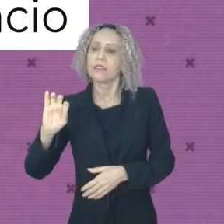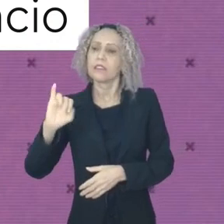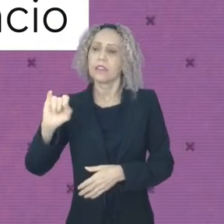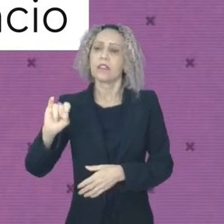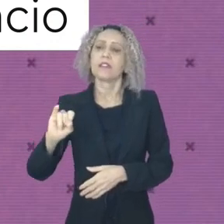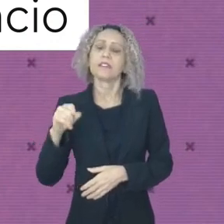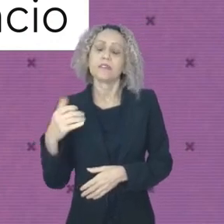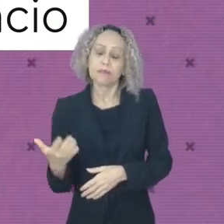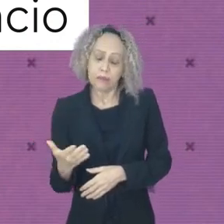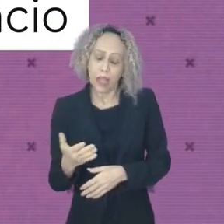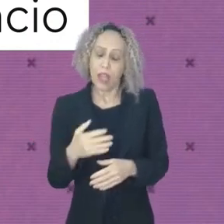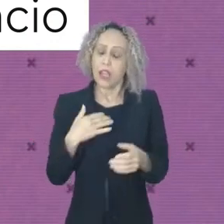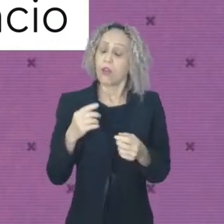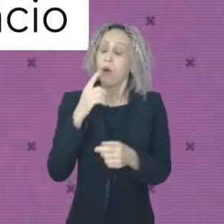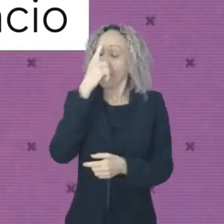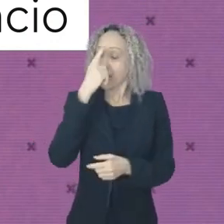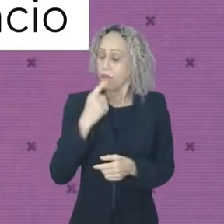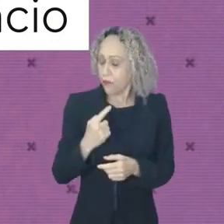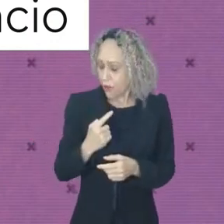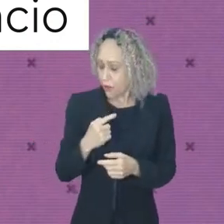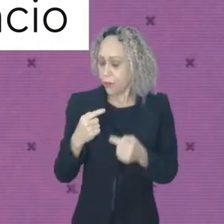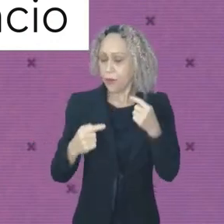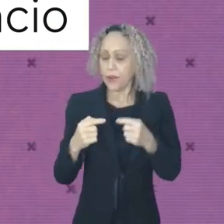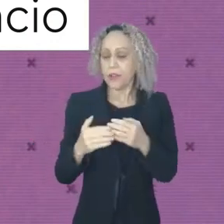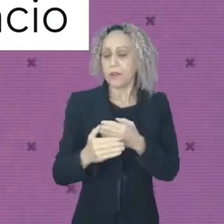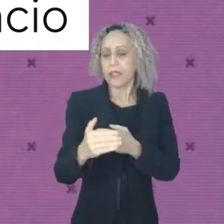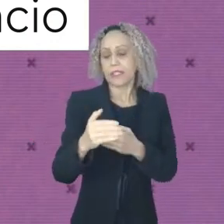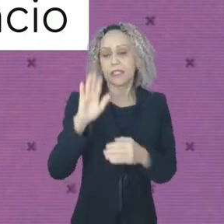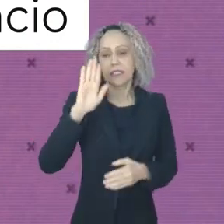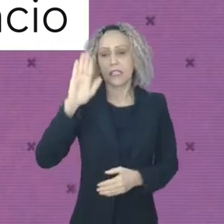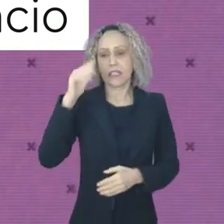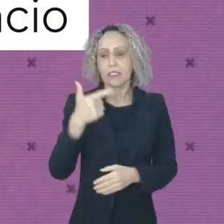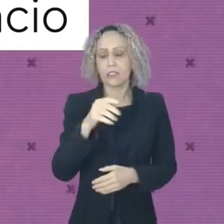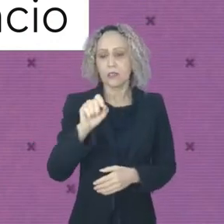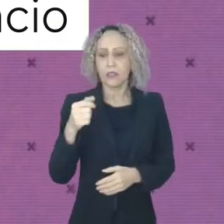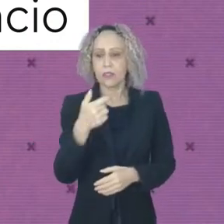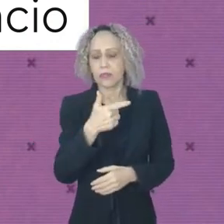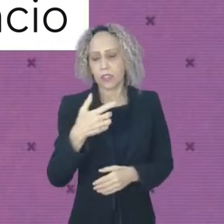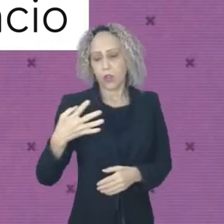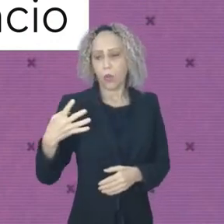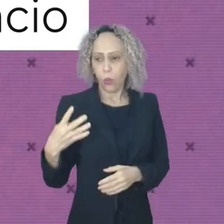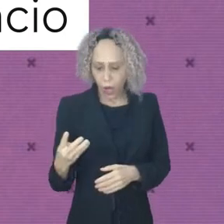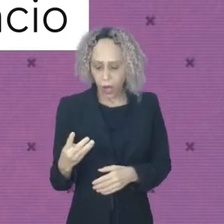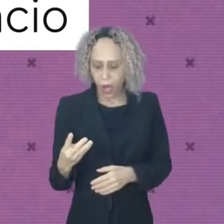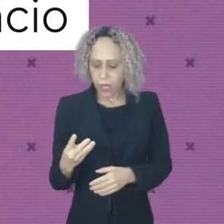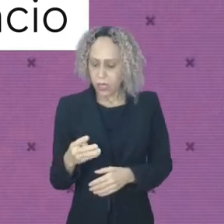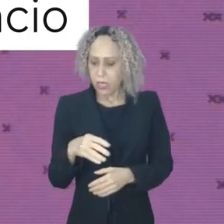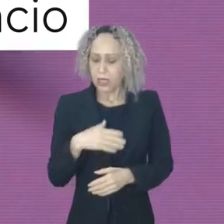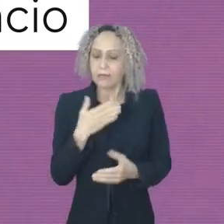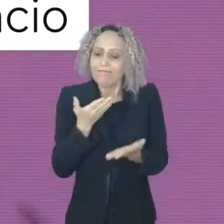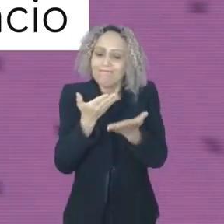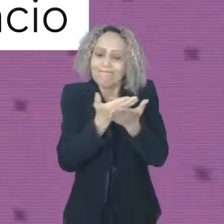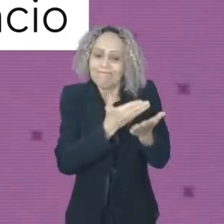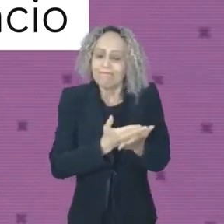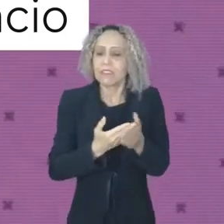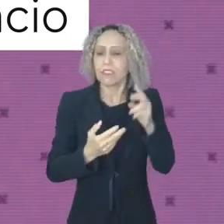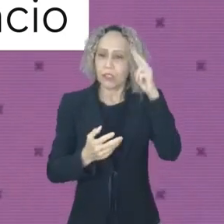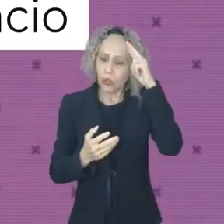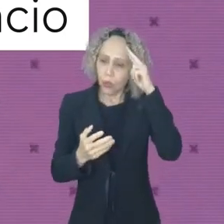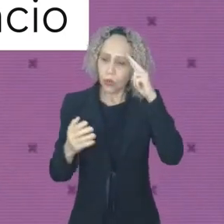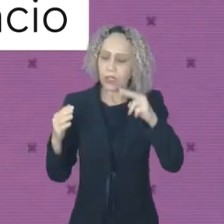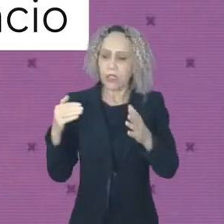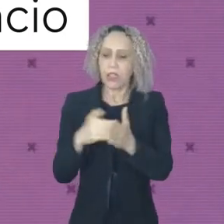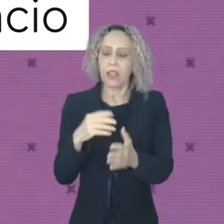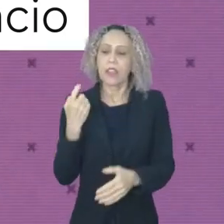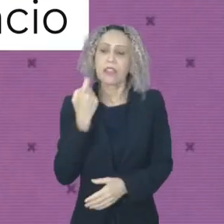candidatas em 2024. Não perca as próximas aulas do TV Elas por Elas Formação, de segunda a sexta-feira, sempre às 4 horas da